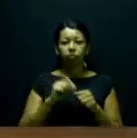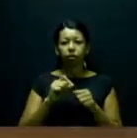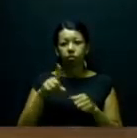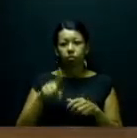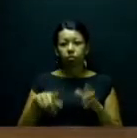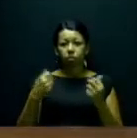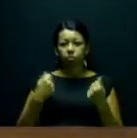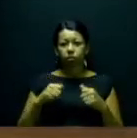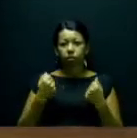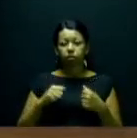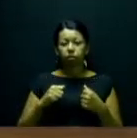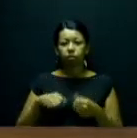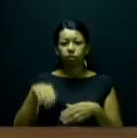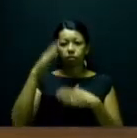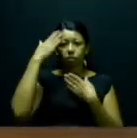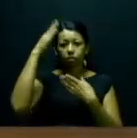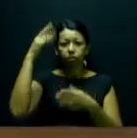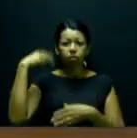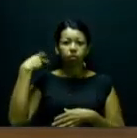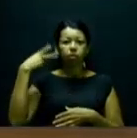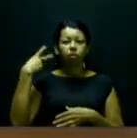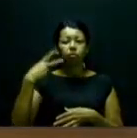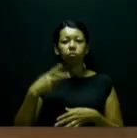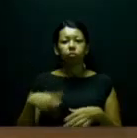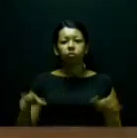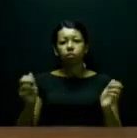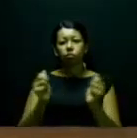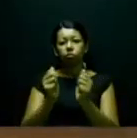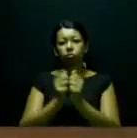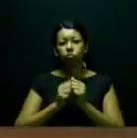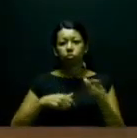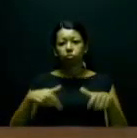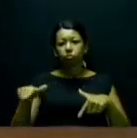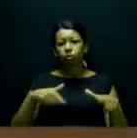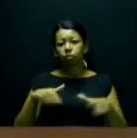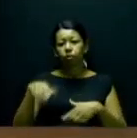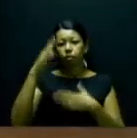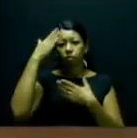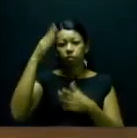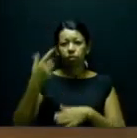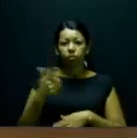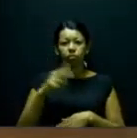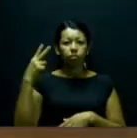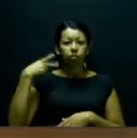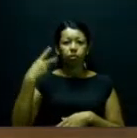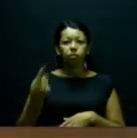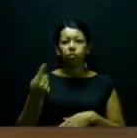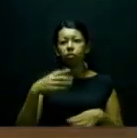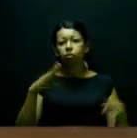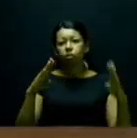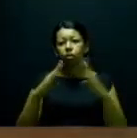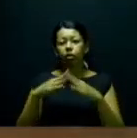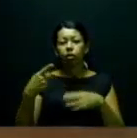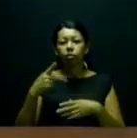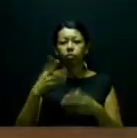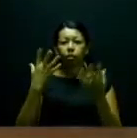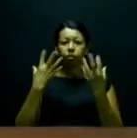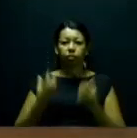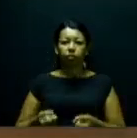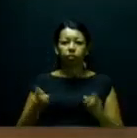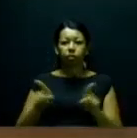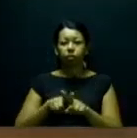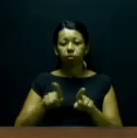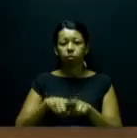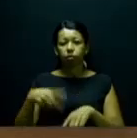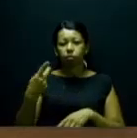medidas cabíveis. Quero agradecer aos vereadores que compuseram e agradecer aos demais pares desta Casa pela aprovação e